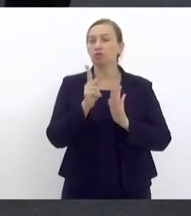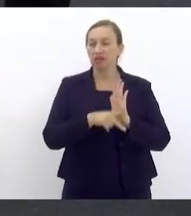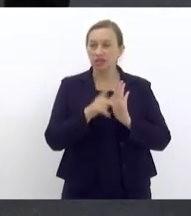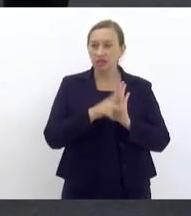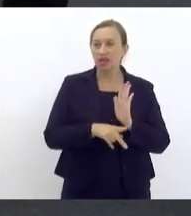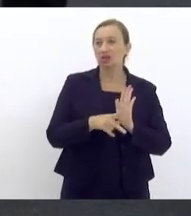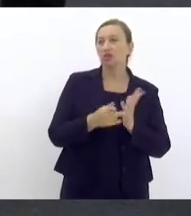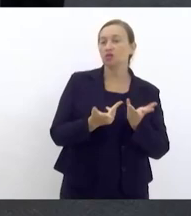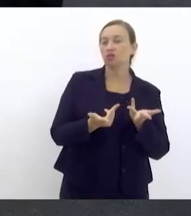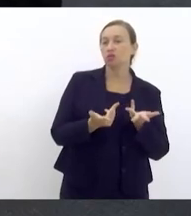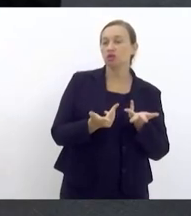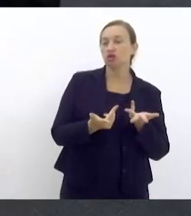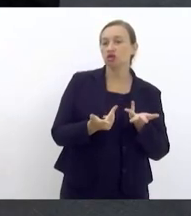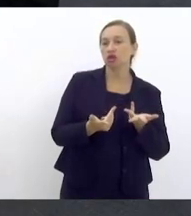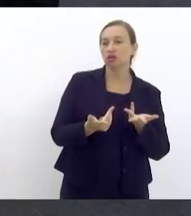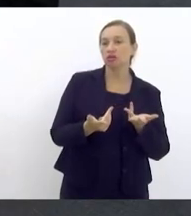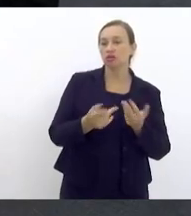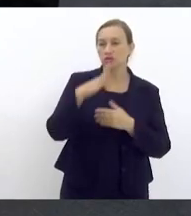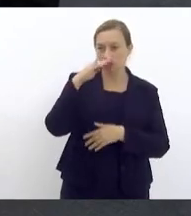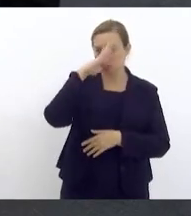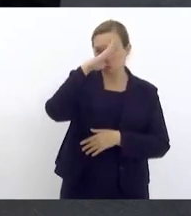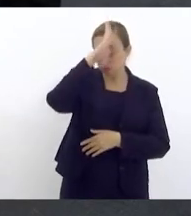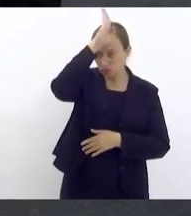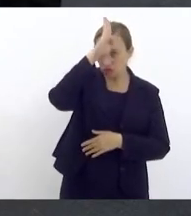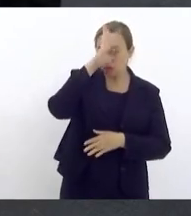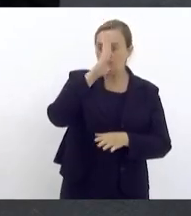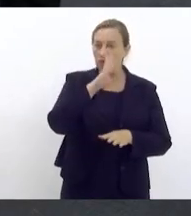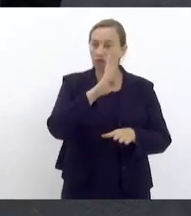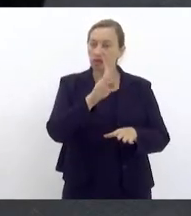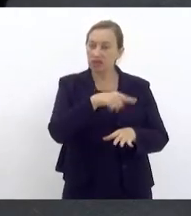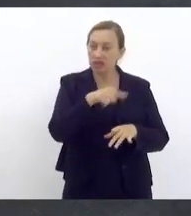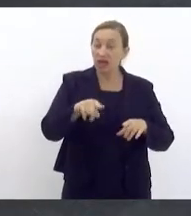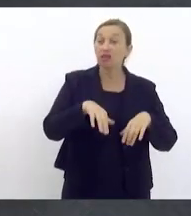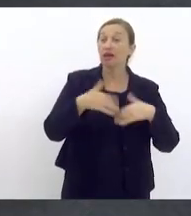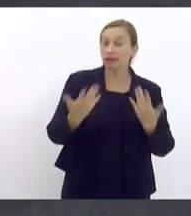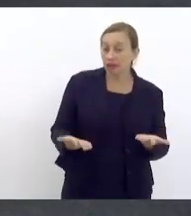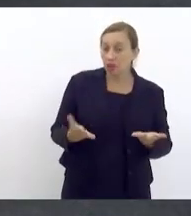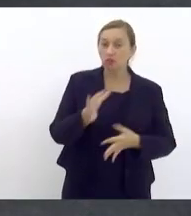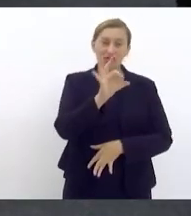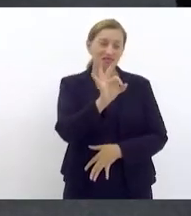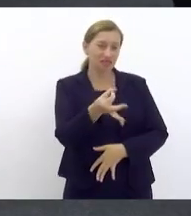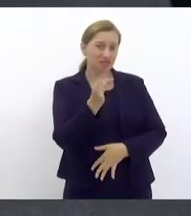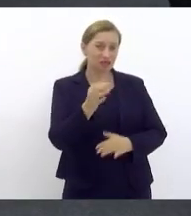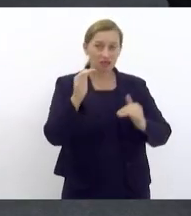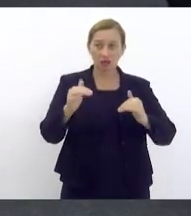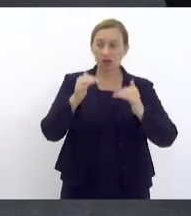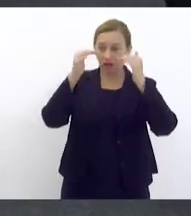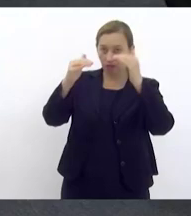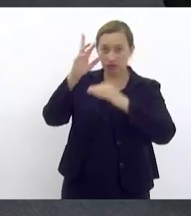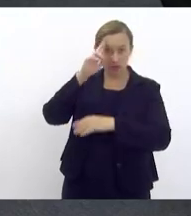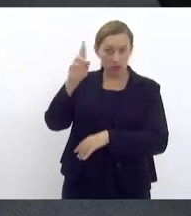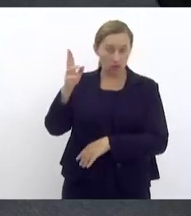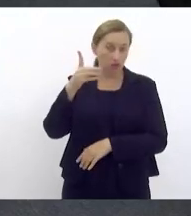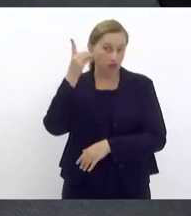altura esse que foi derrubado foi derrubado então coberta de razão que